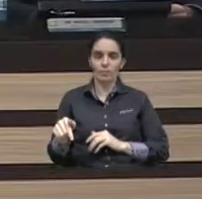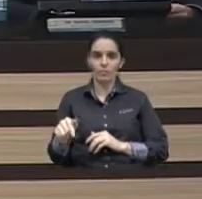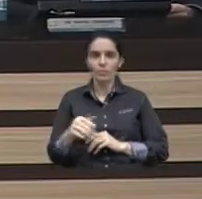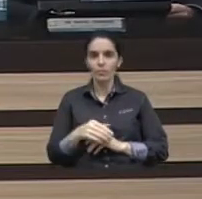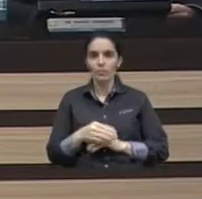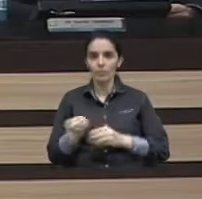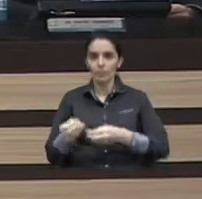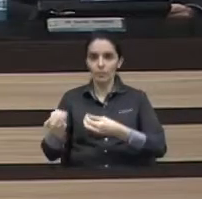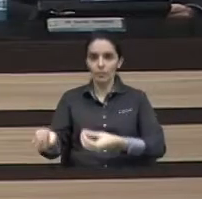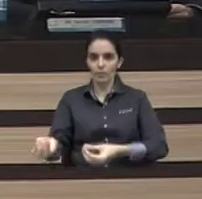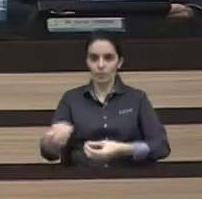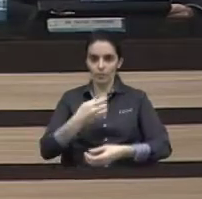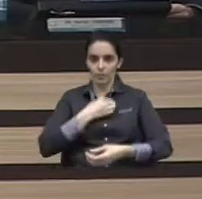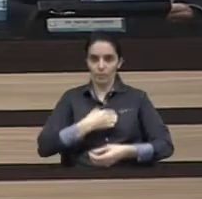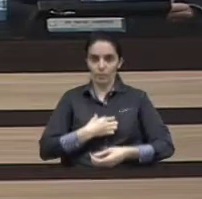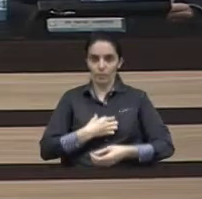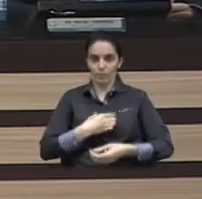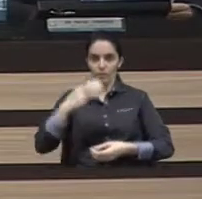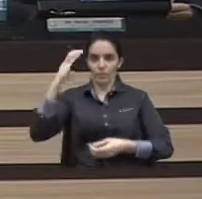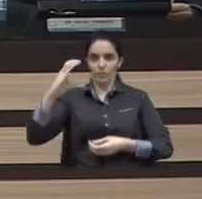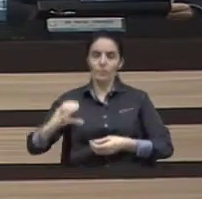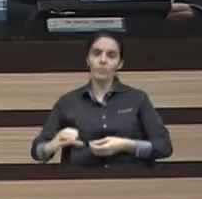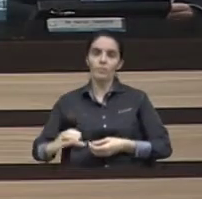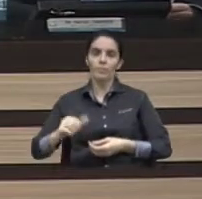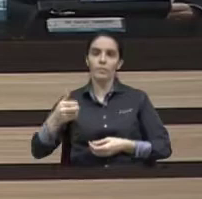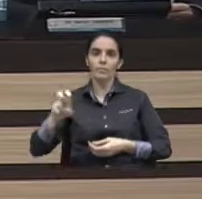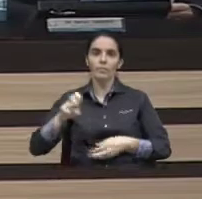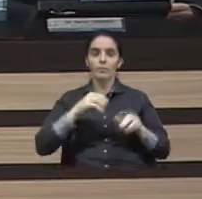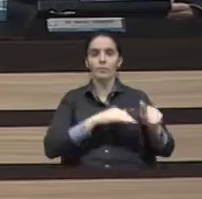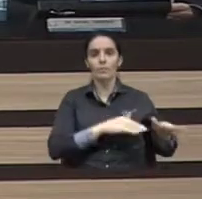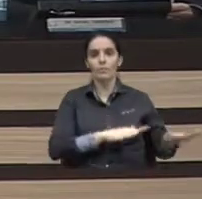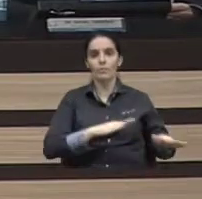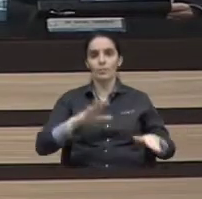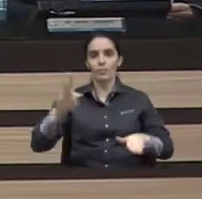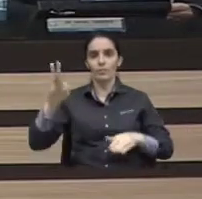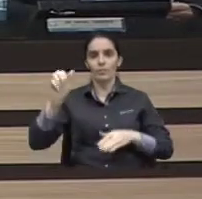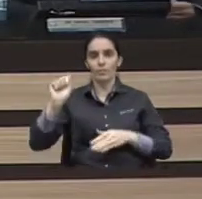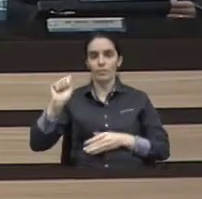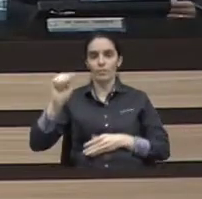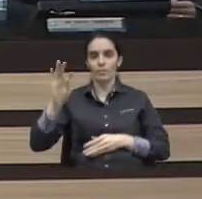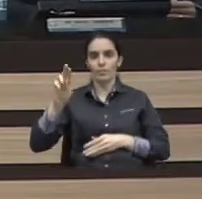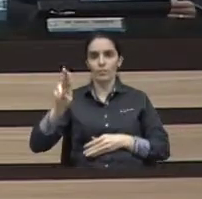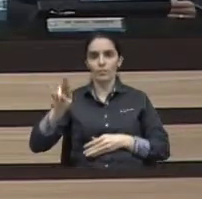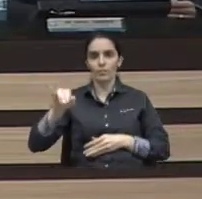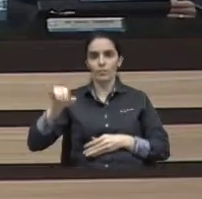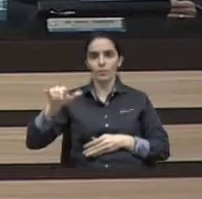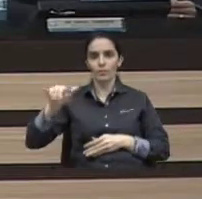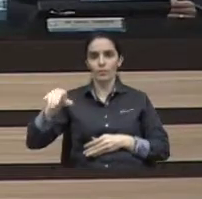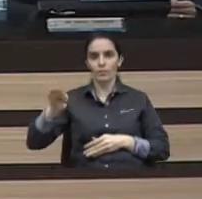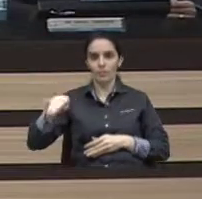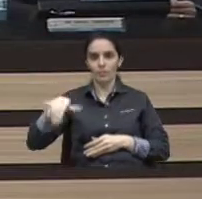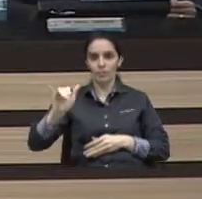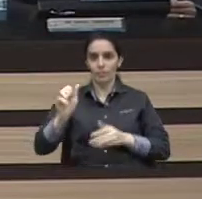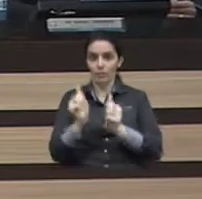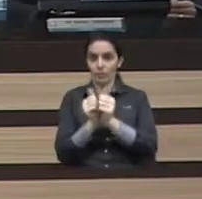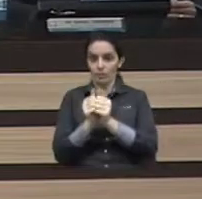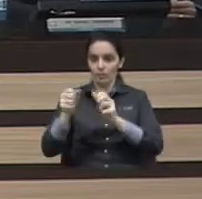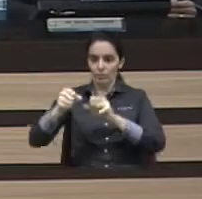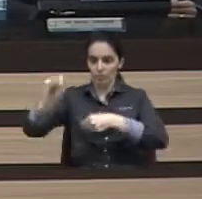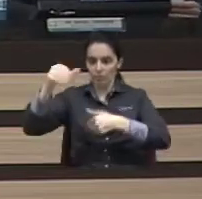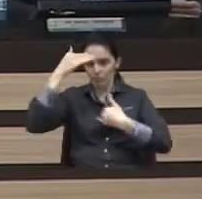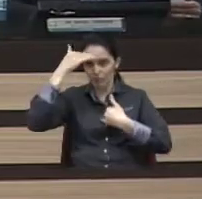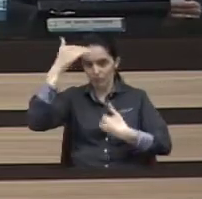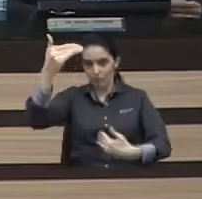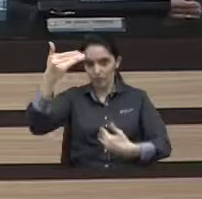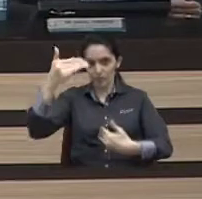33/2017, que concede a medalha Mérito Cívico 15 de setembro, Ordem de Tatuíbi, acompanhada de diploma de gratidão da cidade de